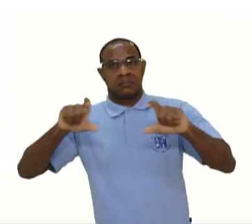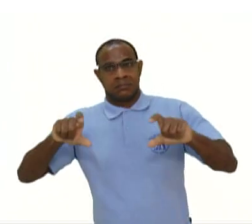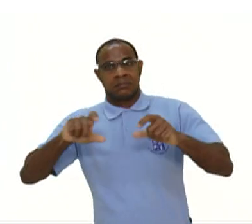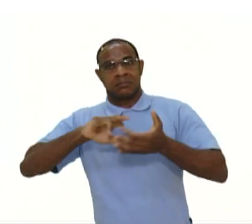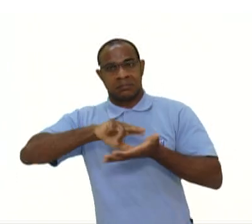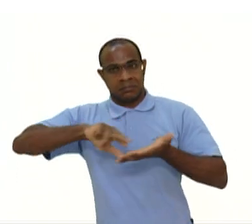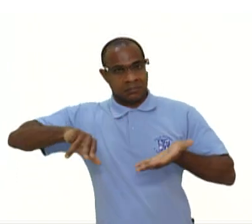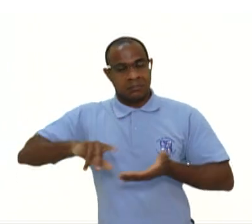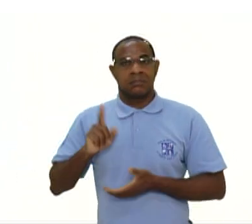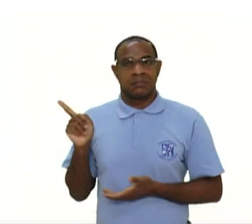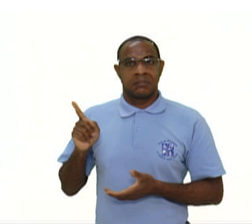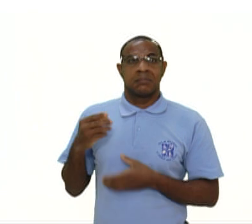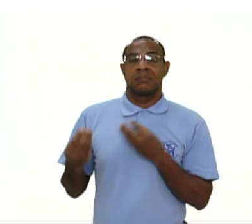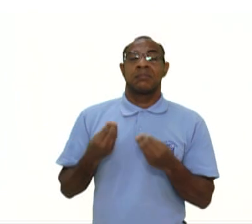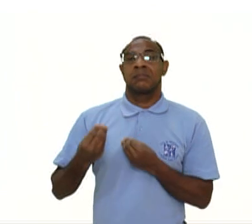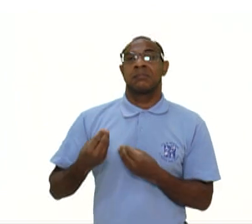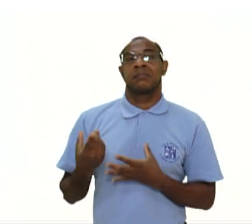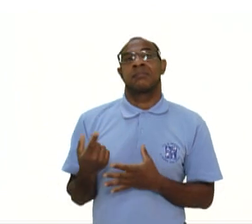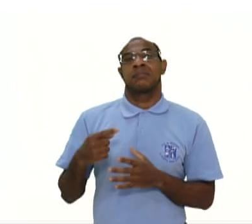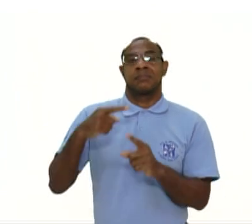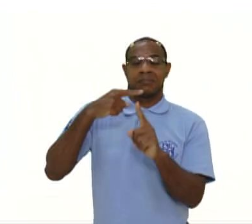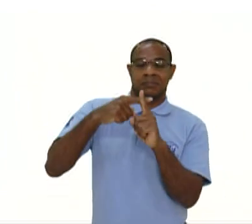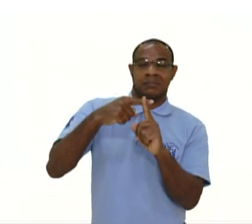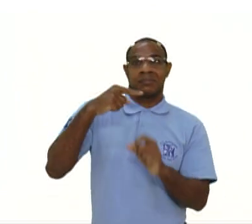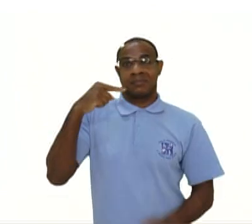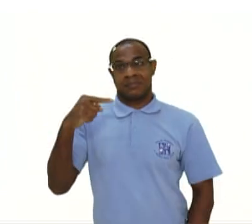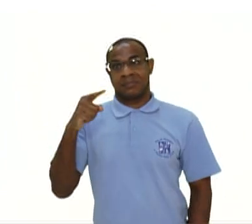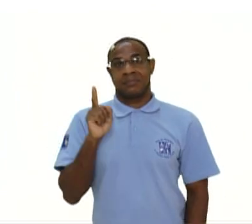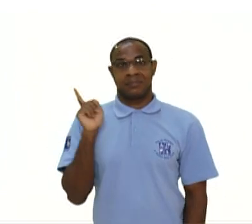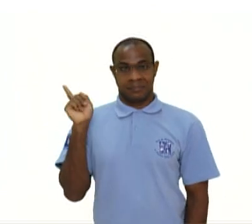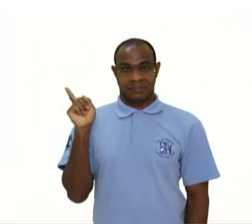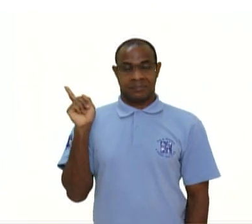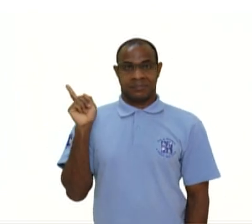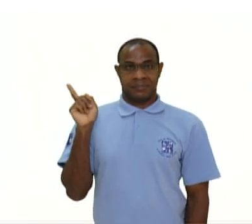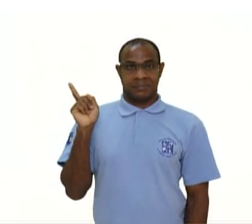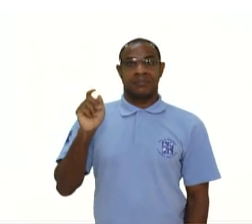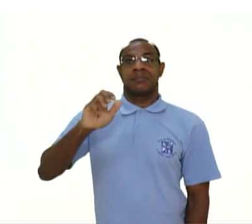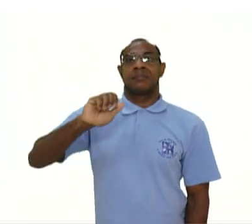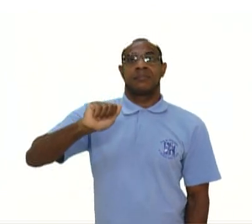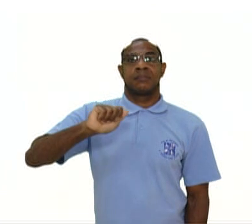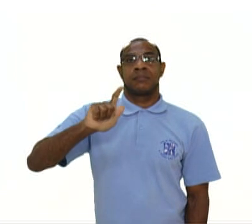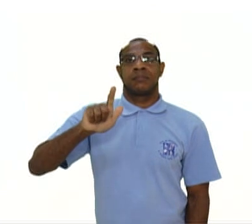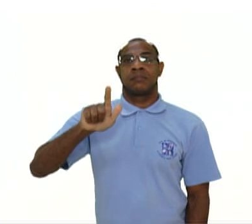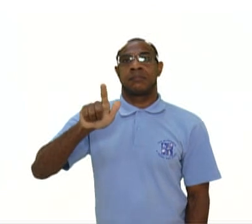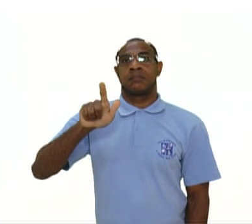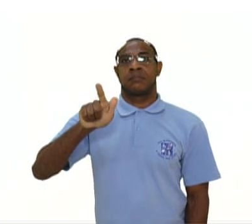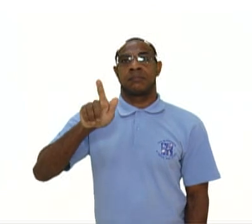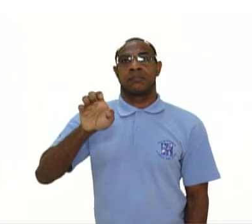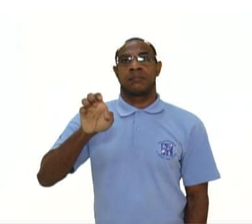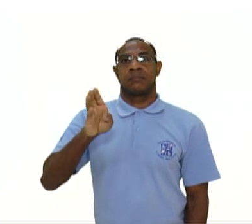de adição e de subtração. Lembram disso? Foi exatamente isso que vimos.